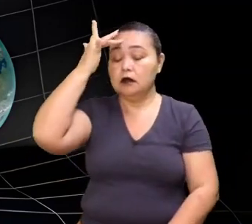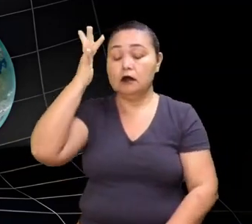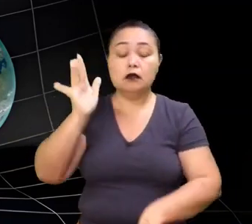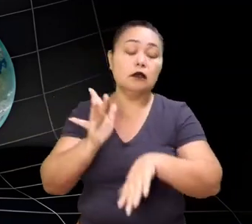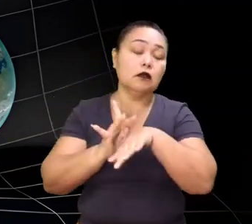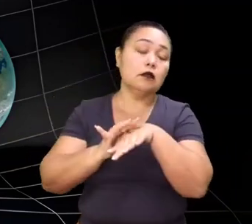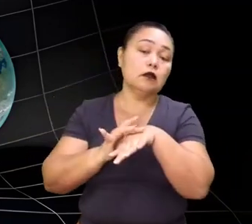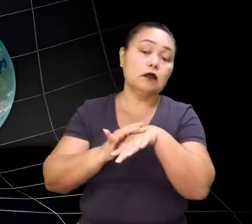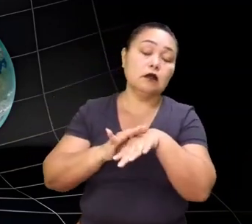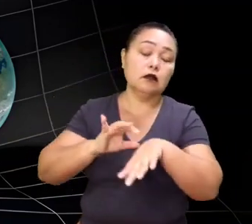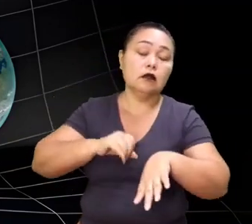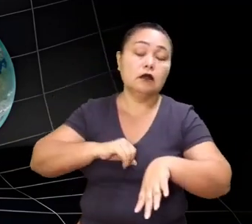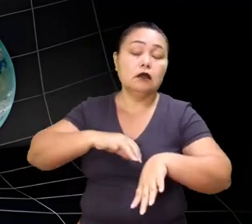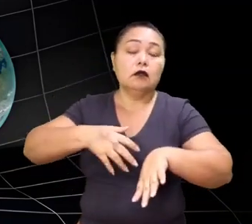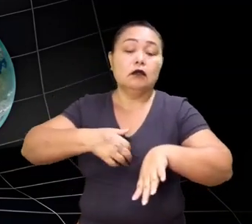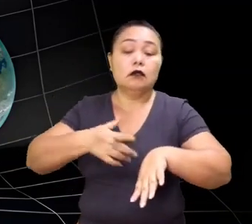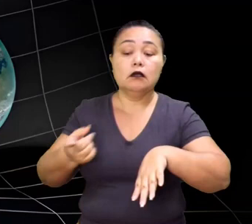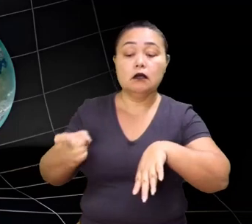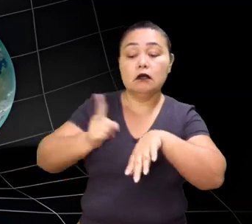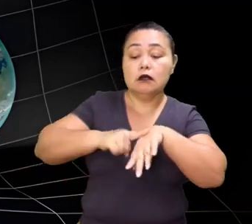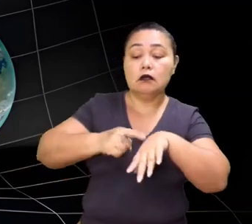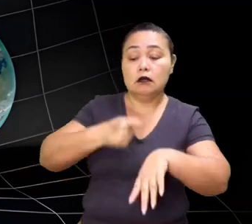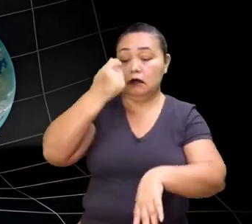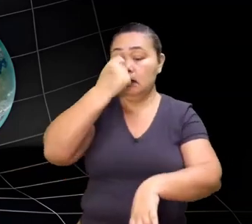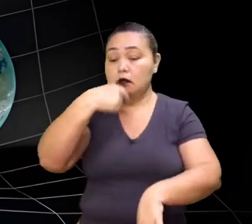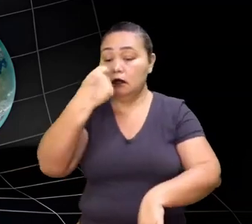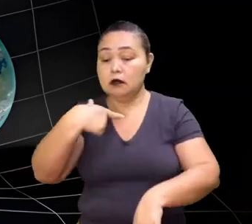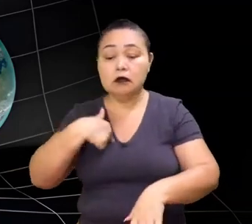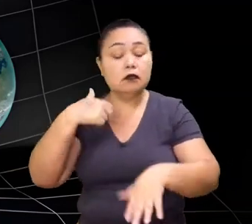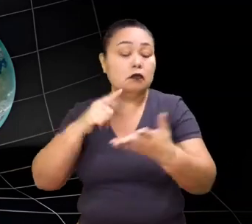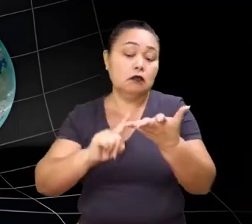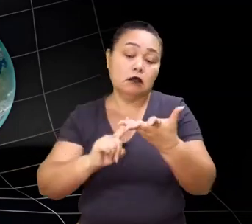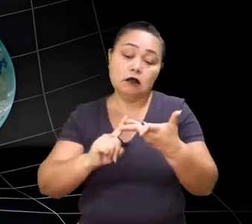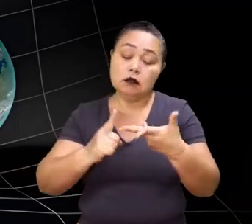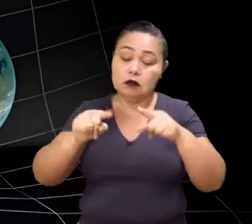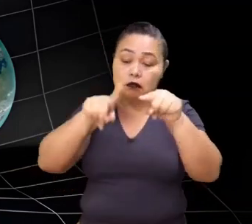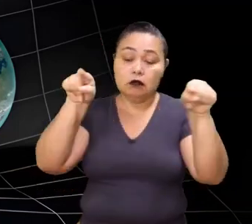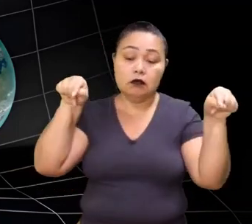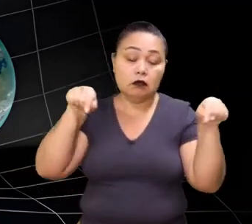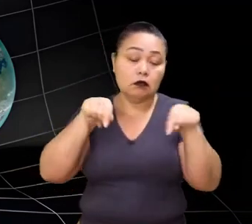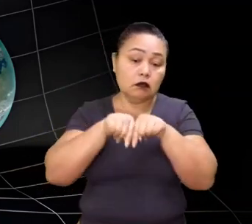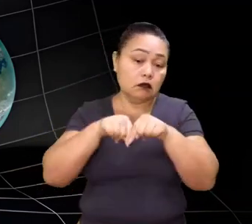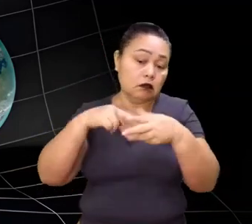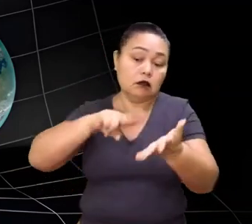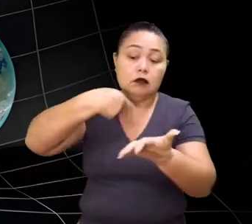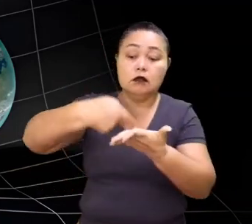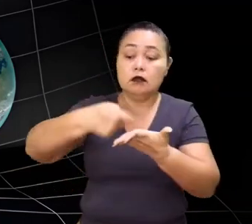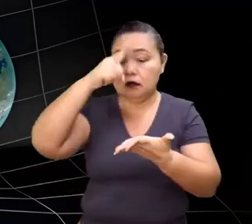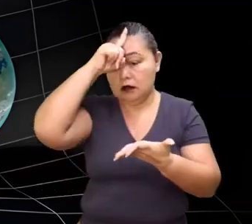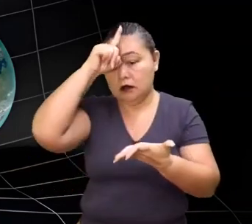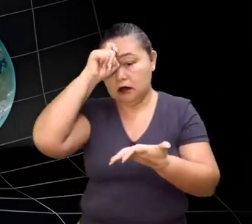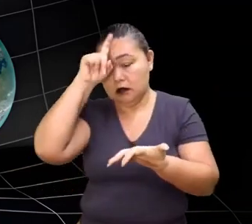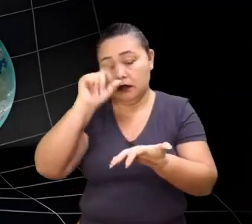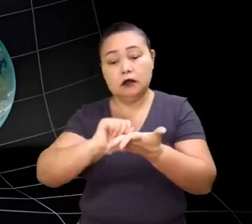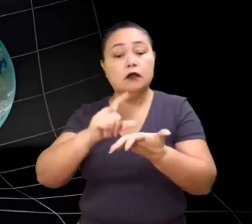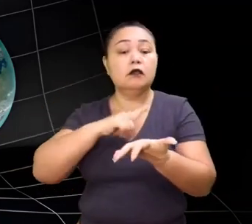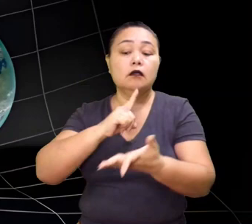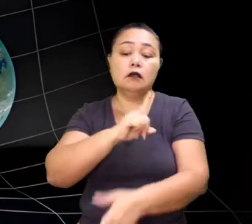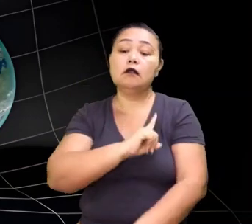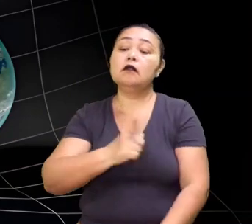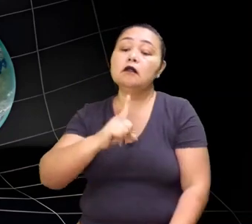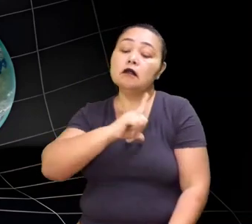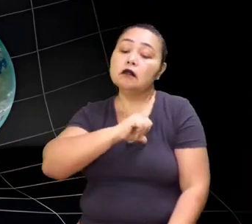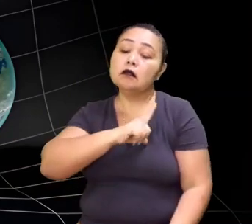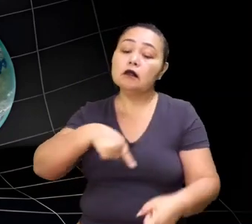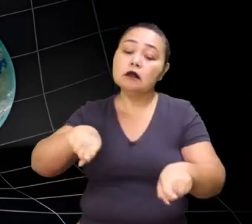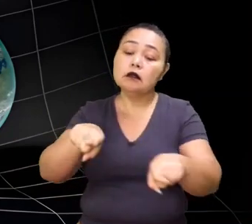eh pneumonia tuberculose gripe etc numa sala ou enfermaria por exemplo o ar condicionado Tá circulando